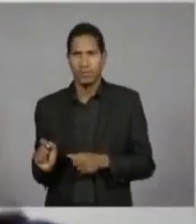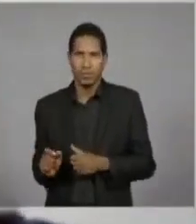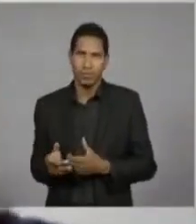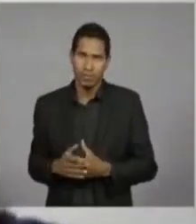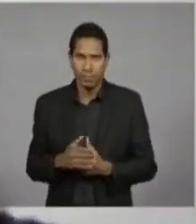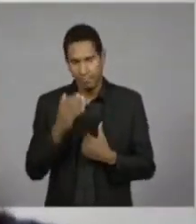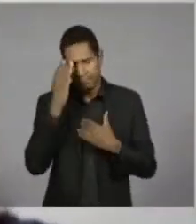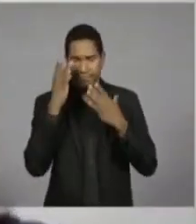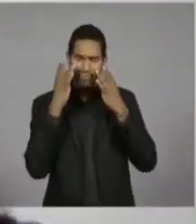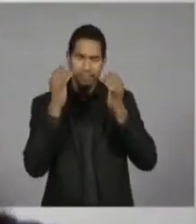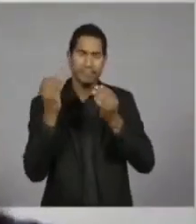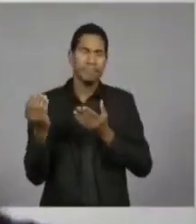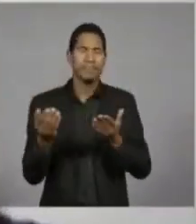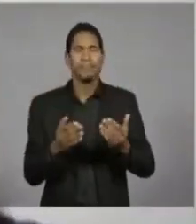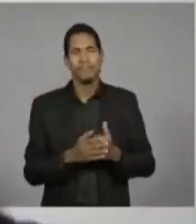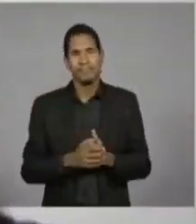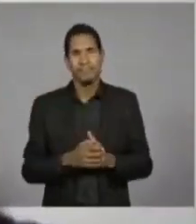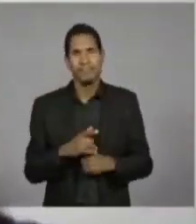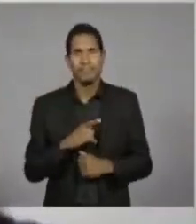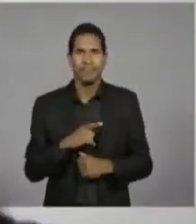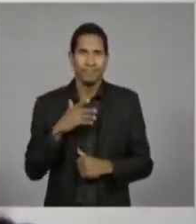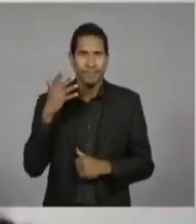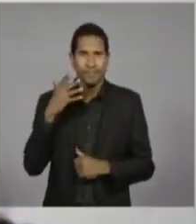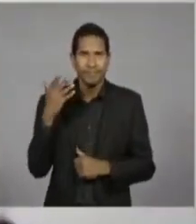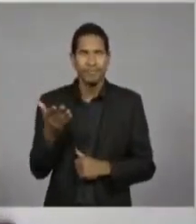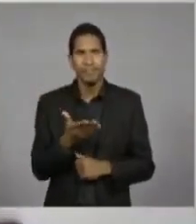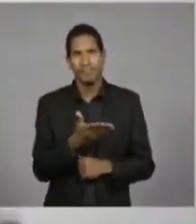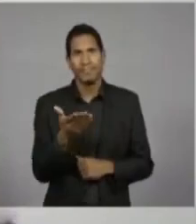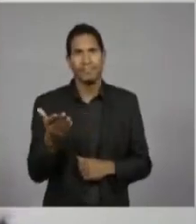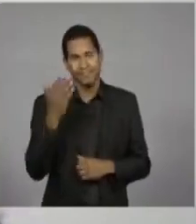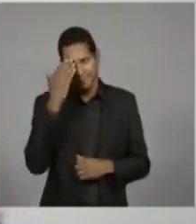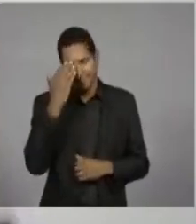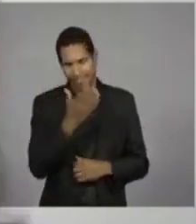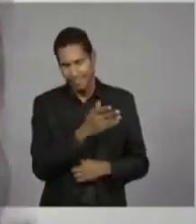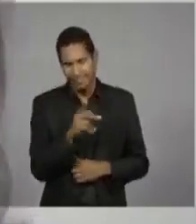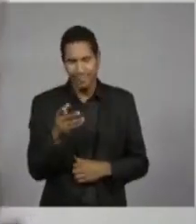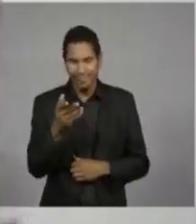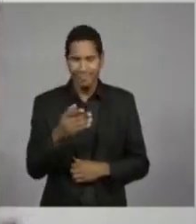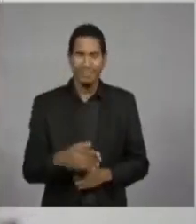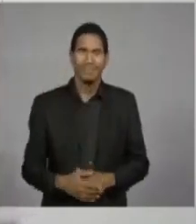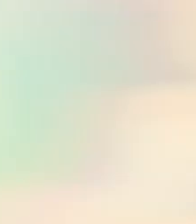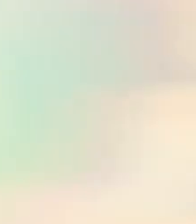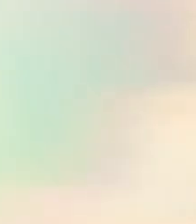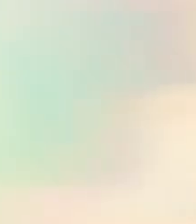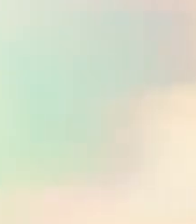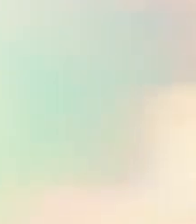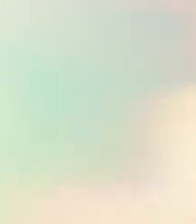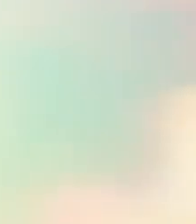Agradeço a atenção e temos muito trabalho ainda até o final do ano. Obrigada, presidente, colegas.